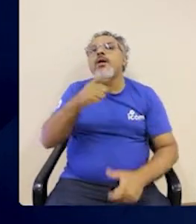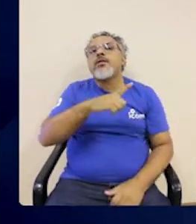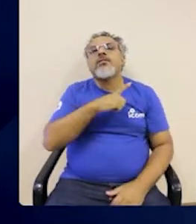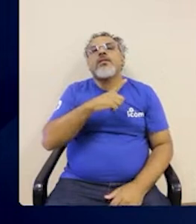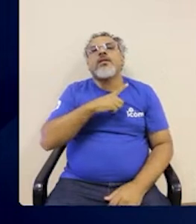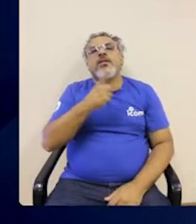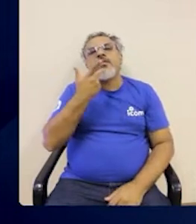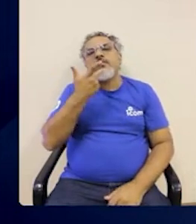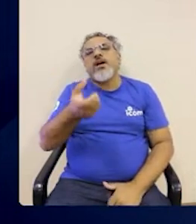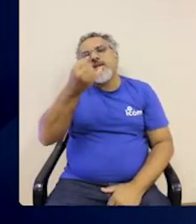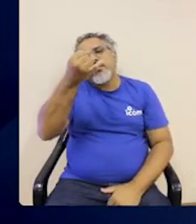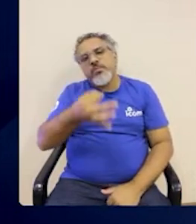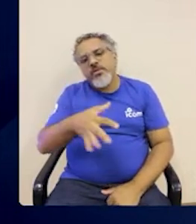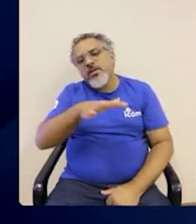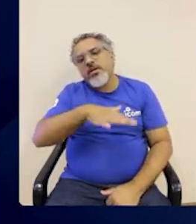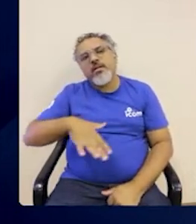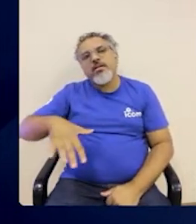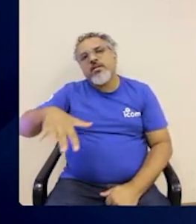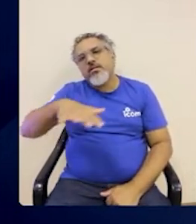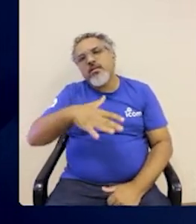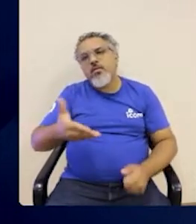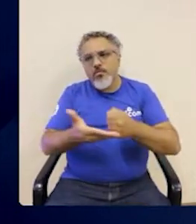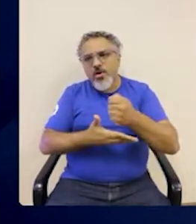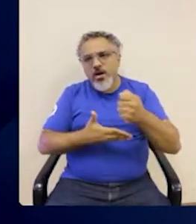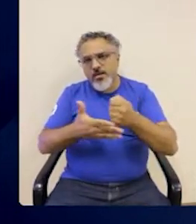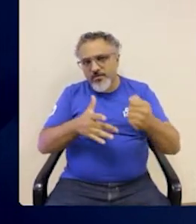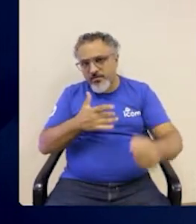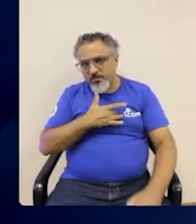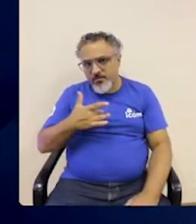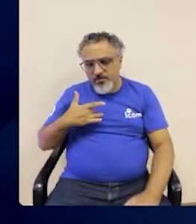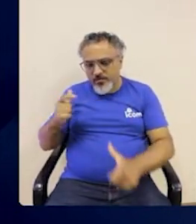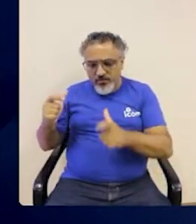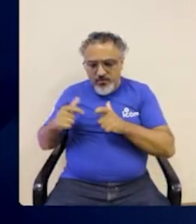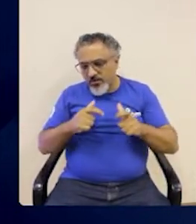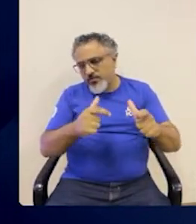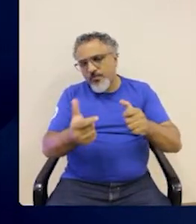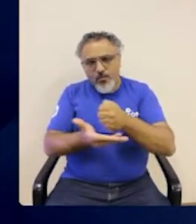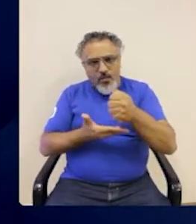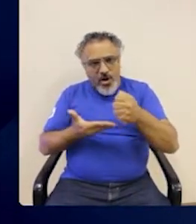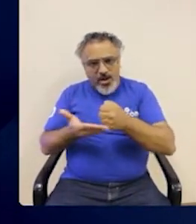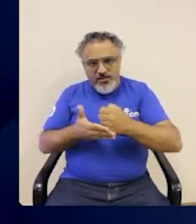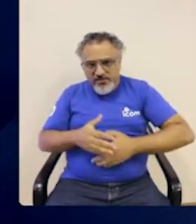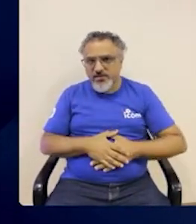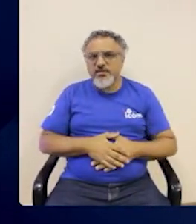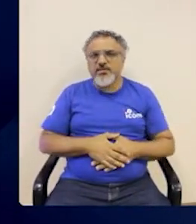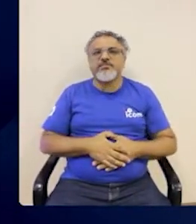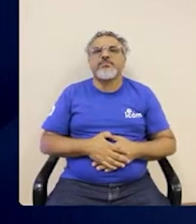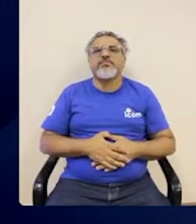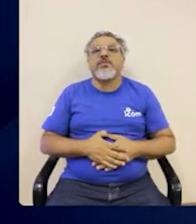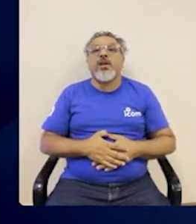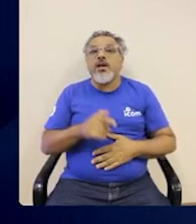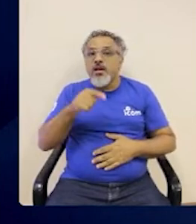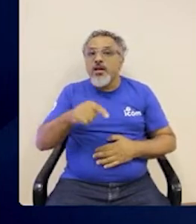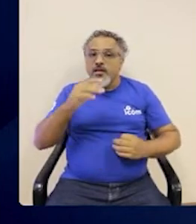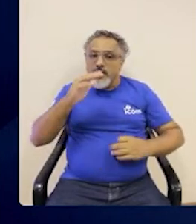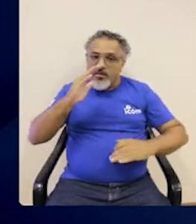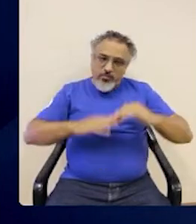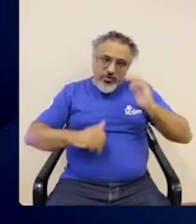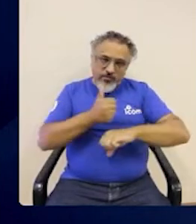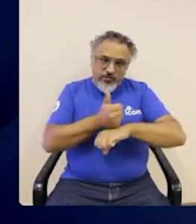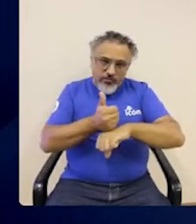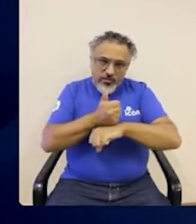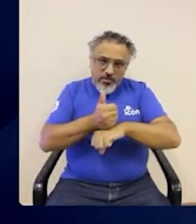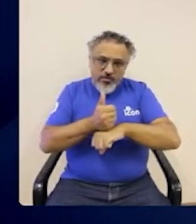falo especificamente é a atenção básica, atenção primária à saúde e as unidades básicas, né? E aí, esse profissional que está inserido